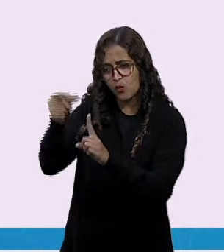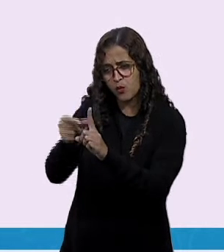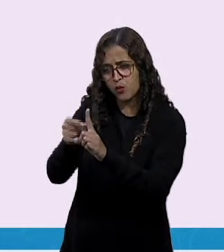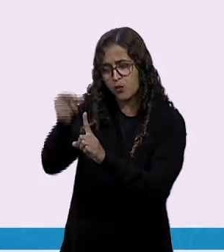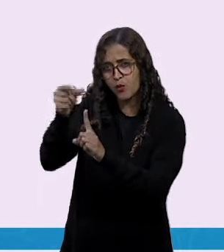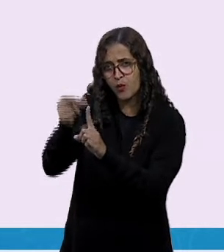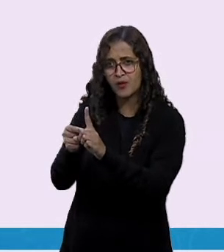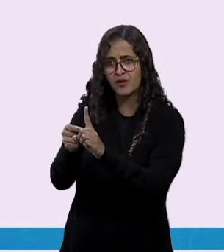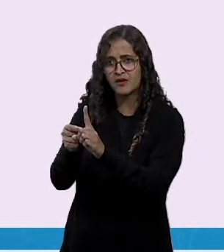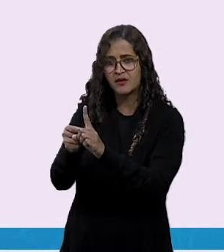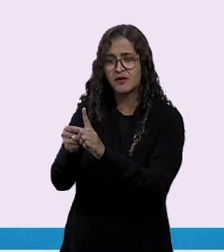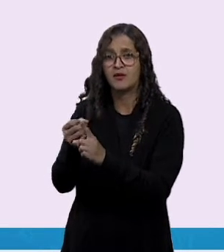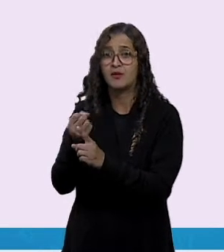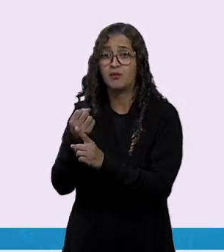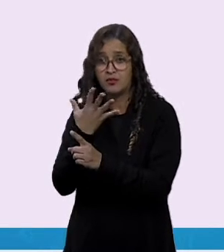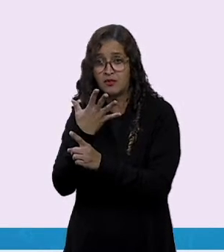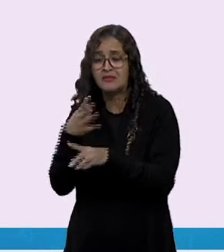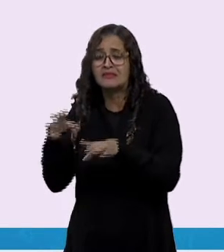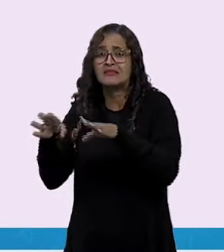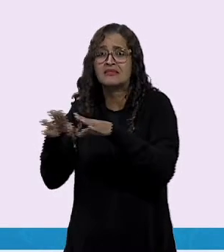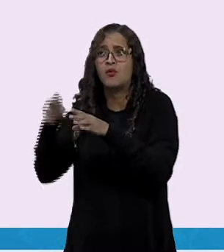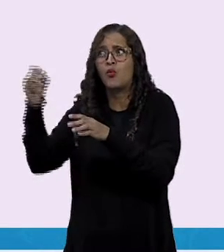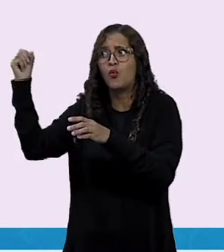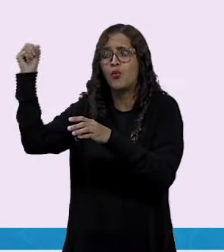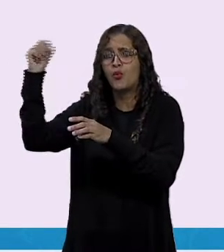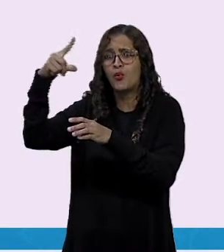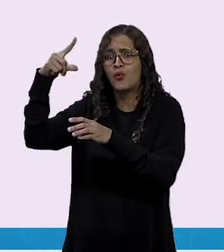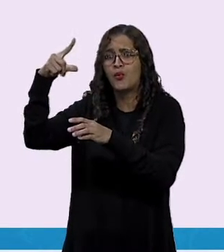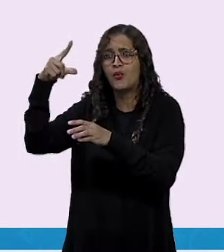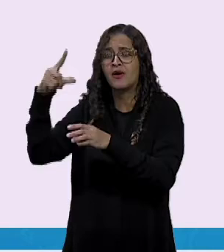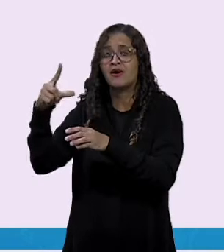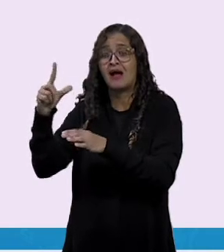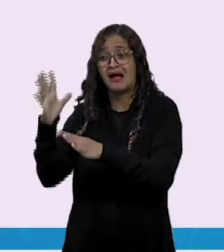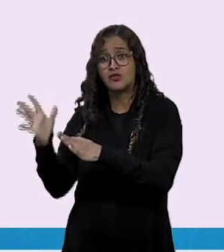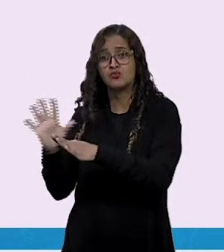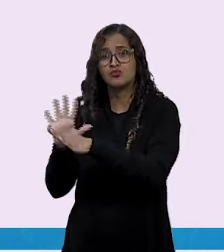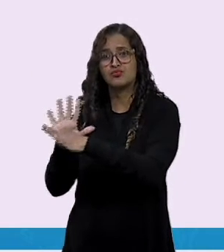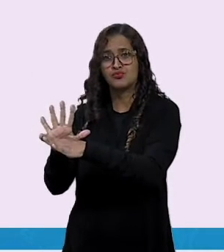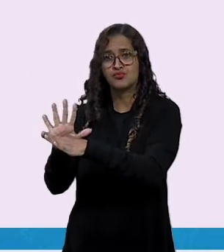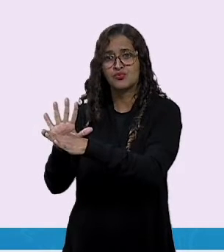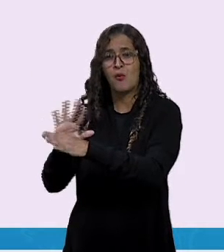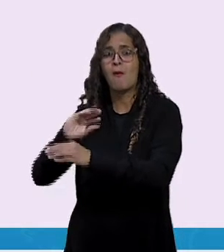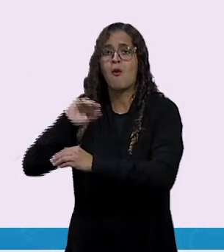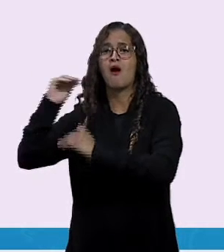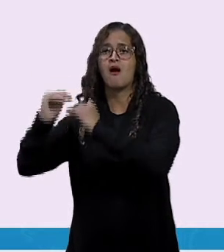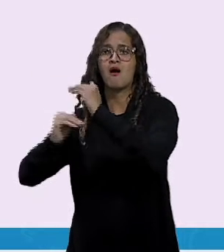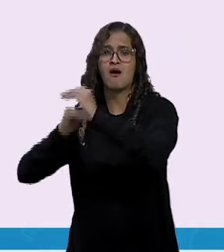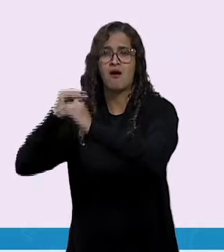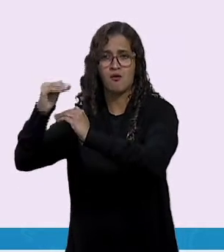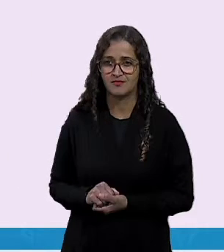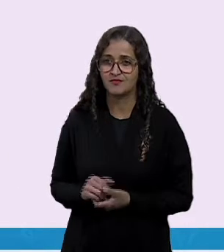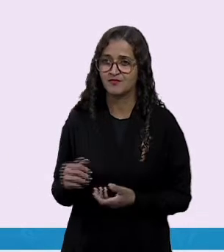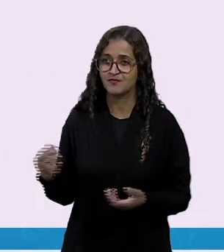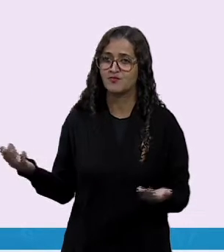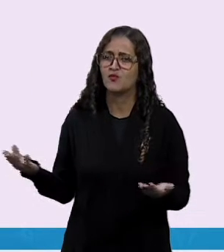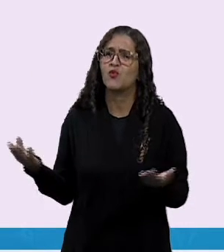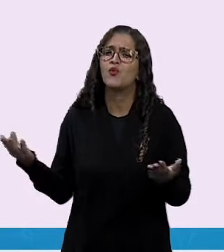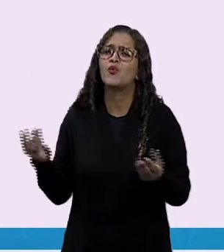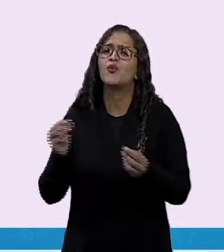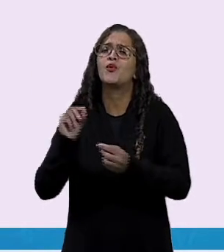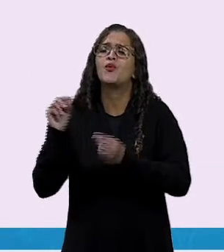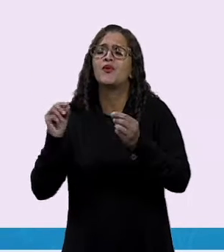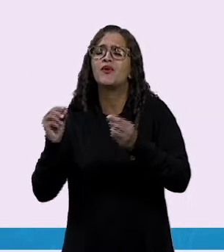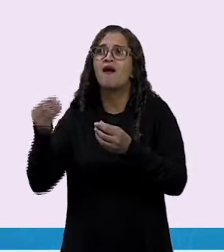a iluminação e a proteção externa colaborarão para o desenvolvimento do seu filhote. Fica